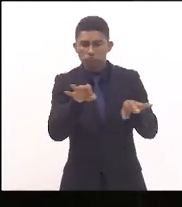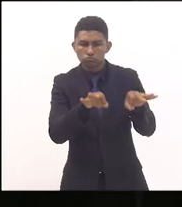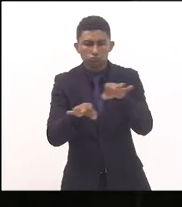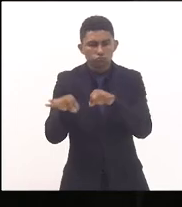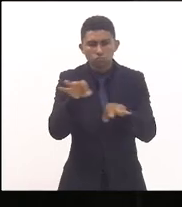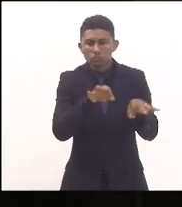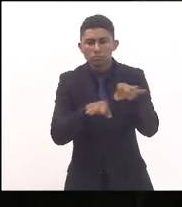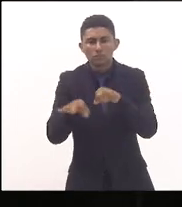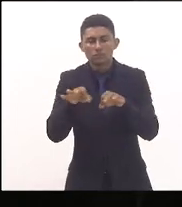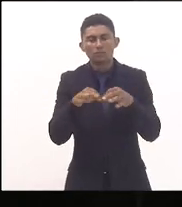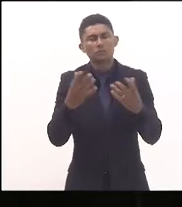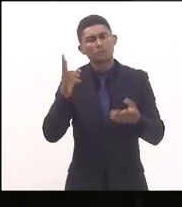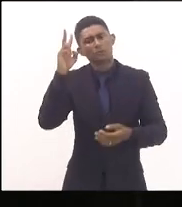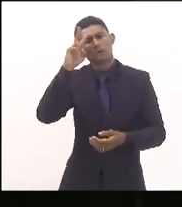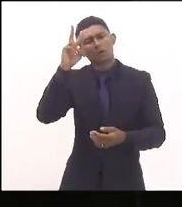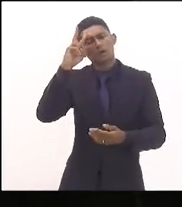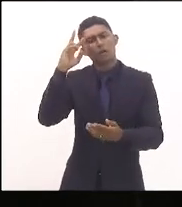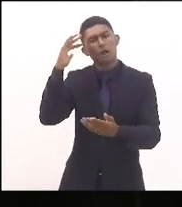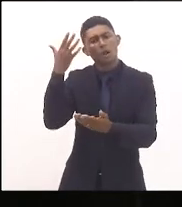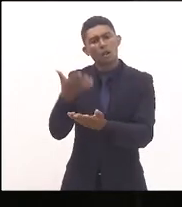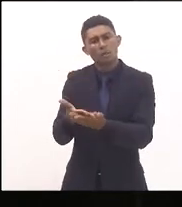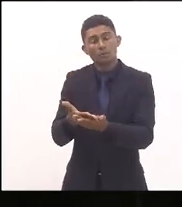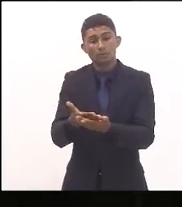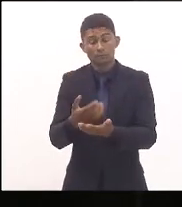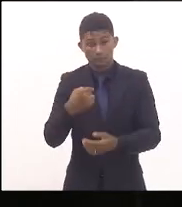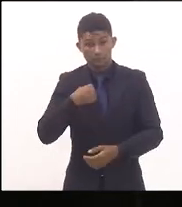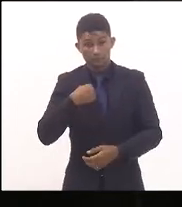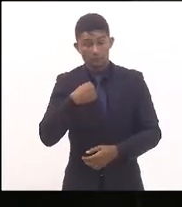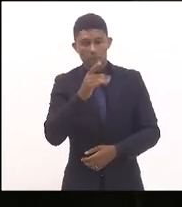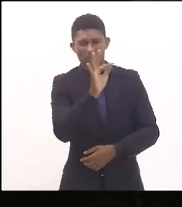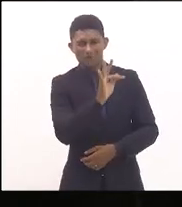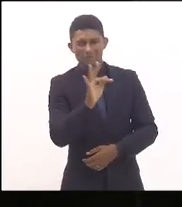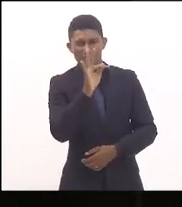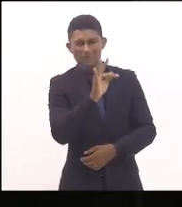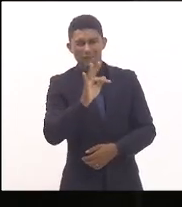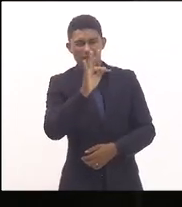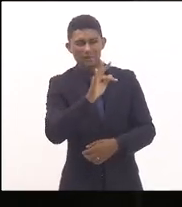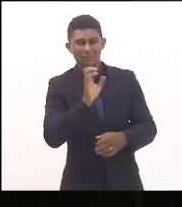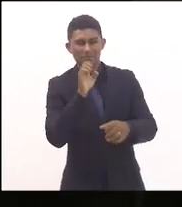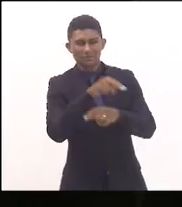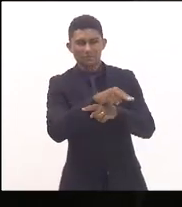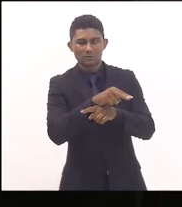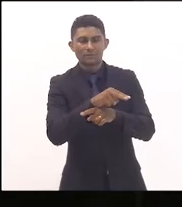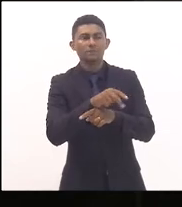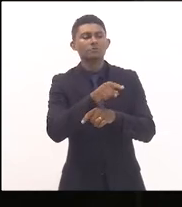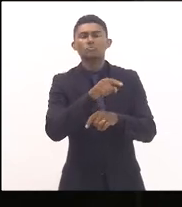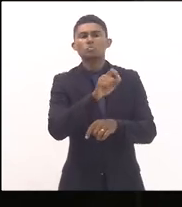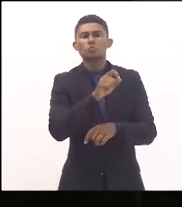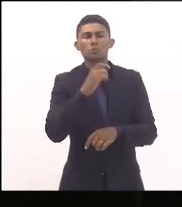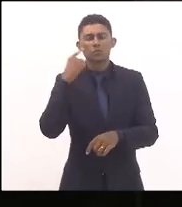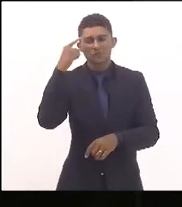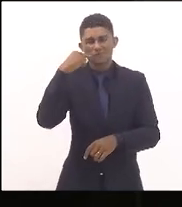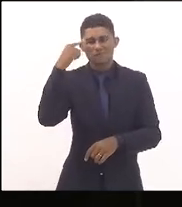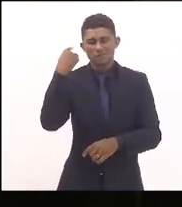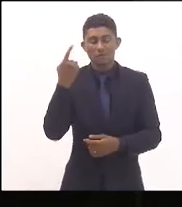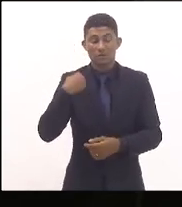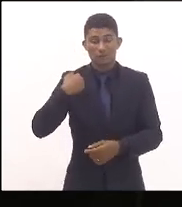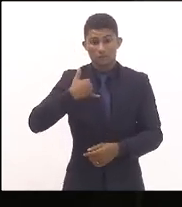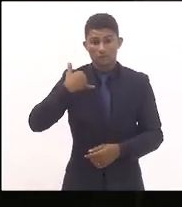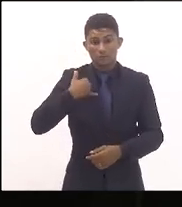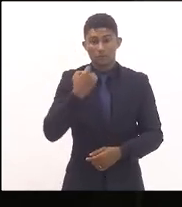remonta num sentido de que quando eu entrei para a faculdade de direito aos 16 anos eu não sabia o que eu iria fazer